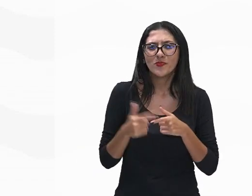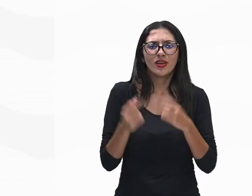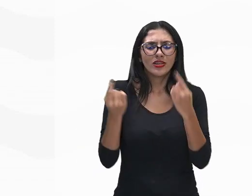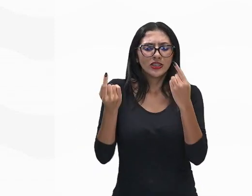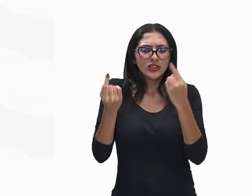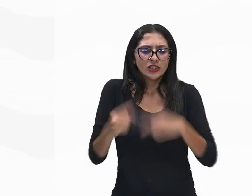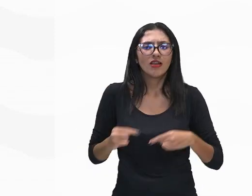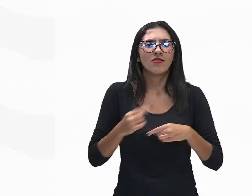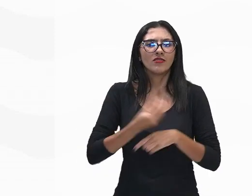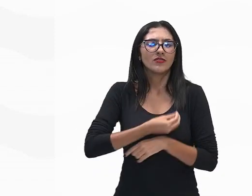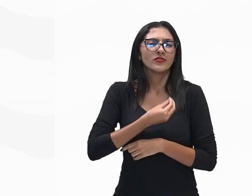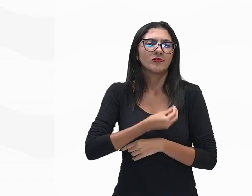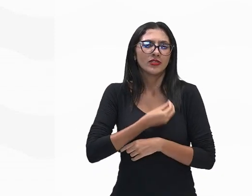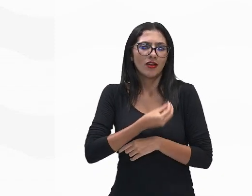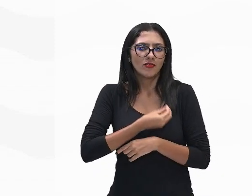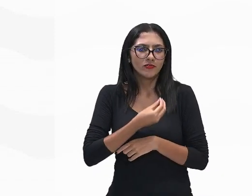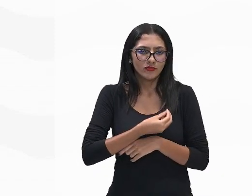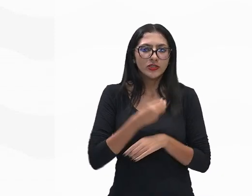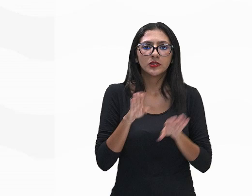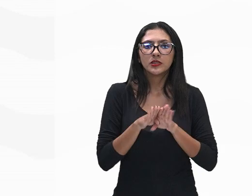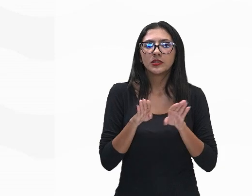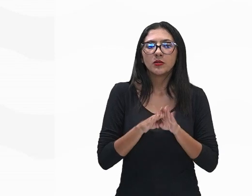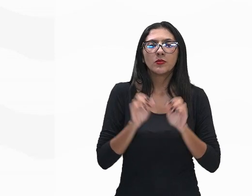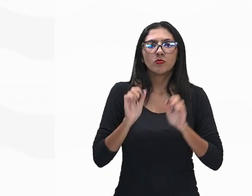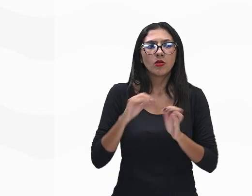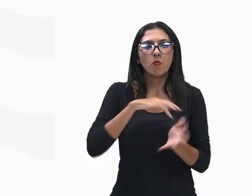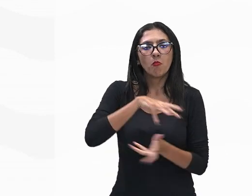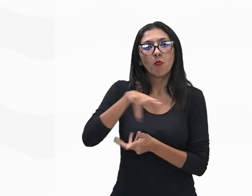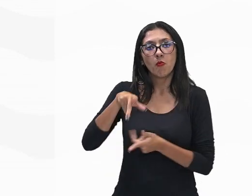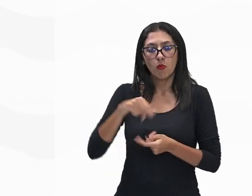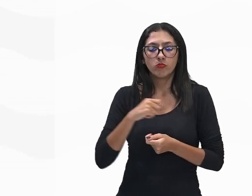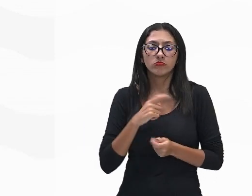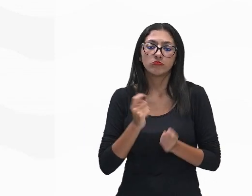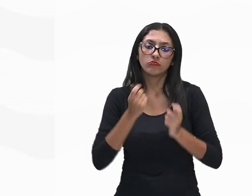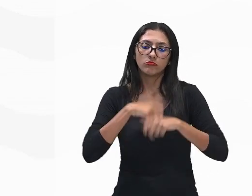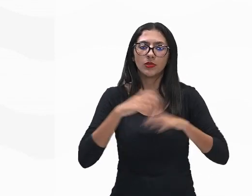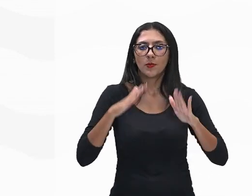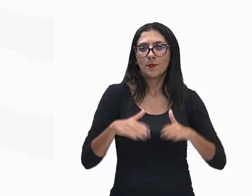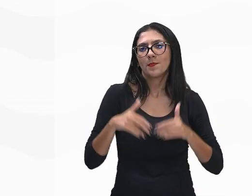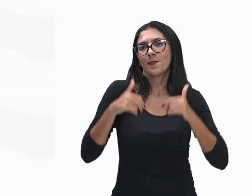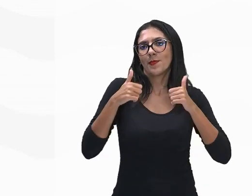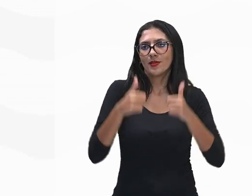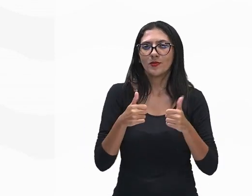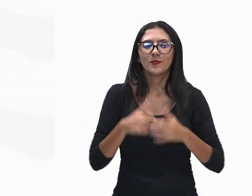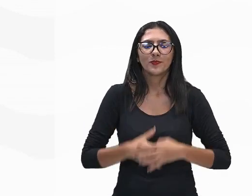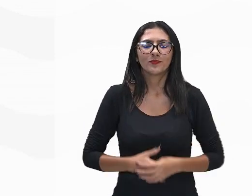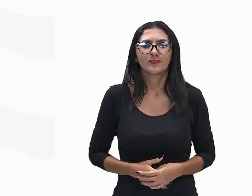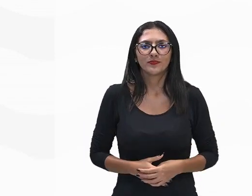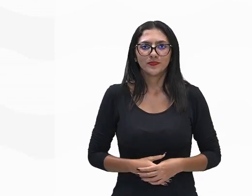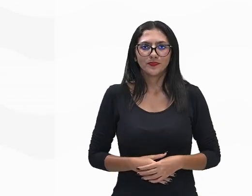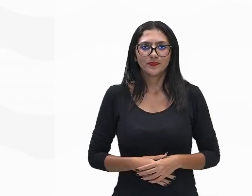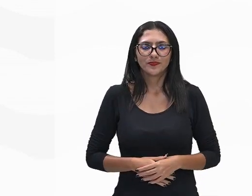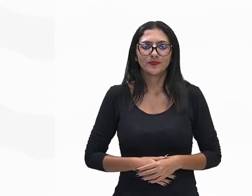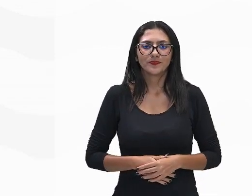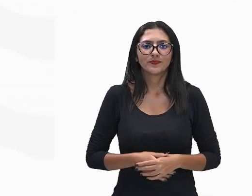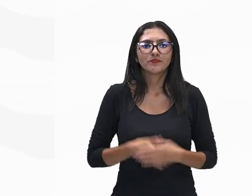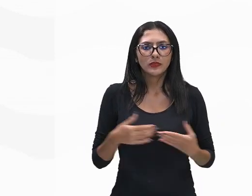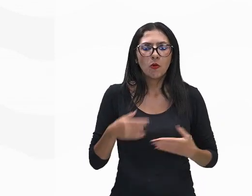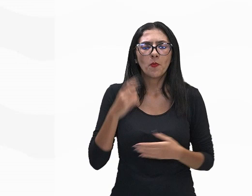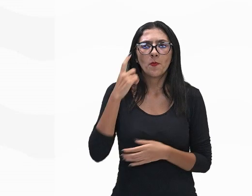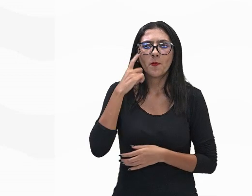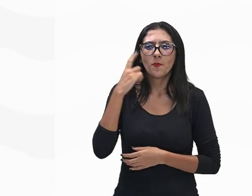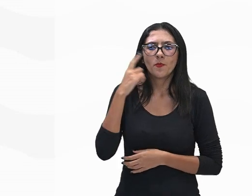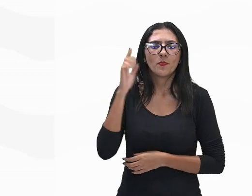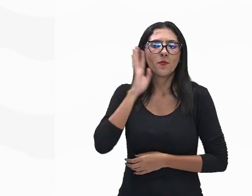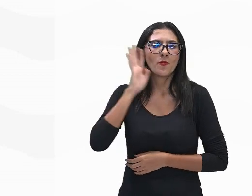possa trazer e tornar o mundo um lugar melhor para todos, tá? Então, pensem nisso